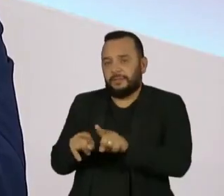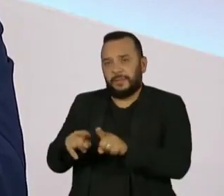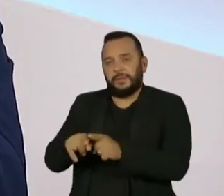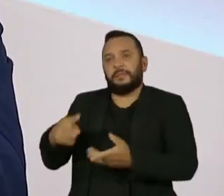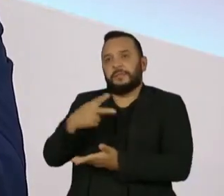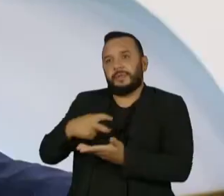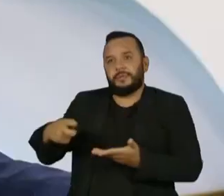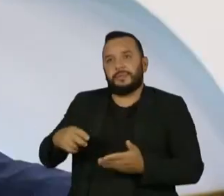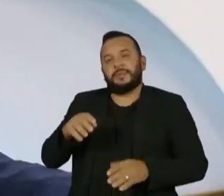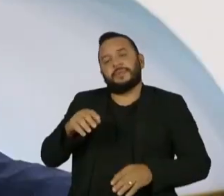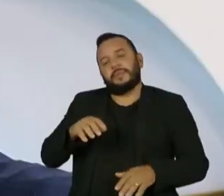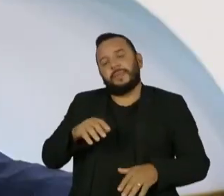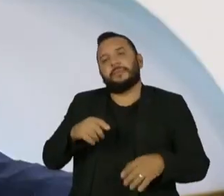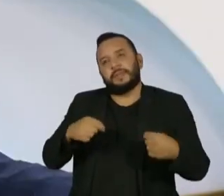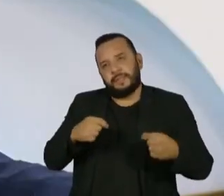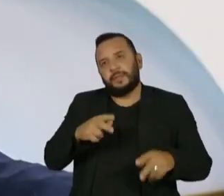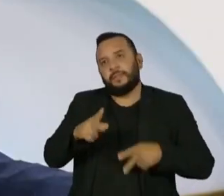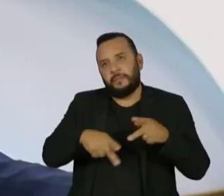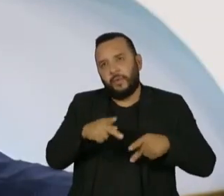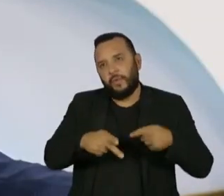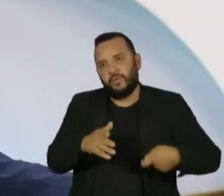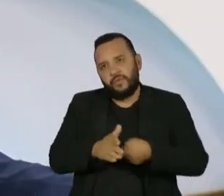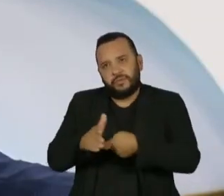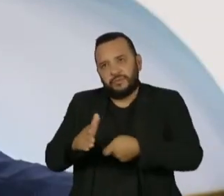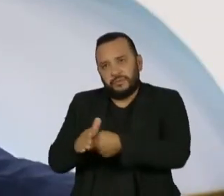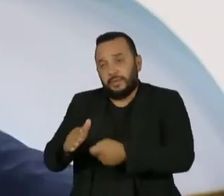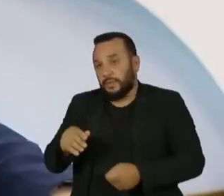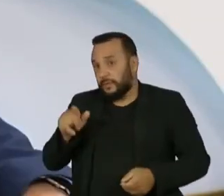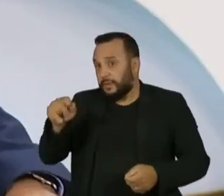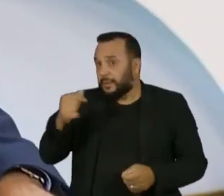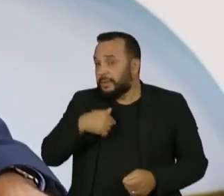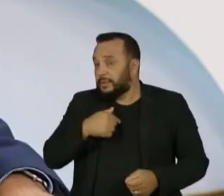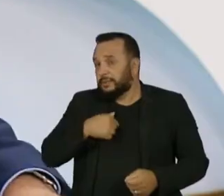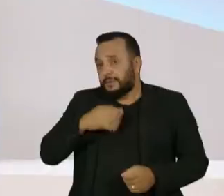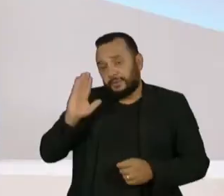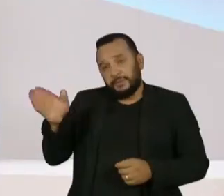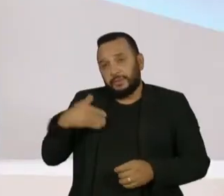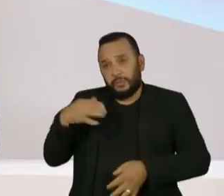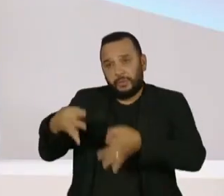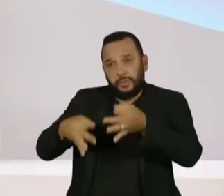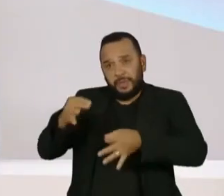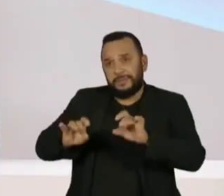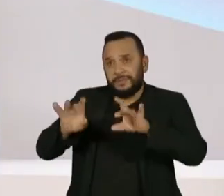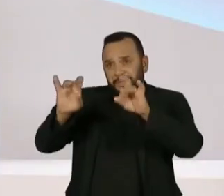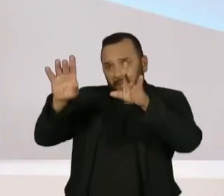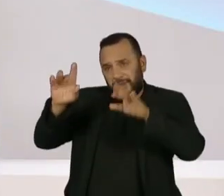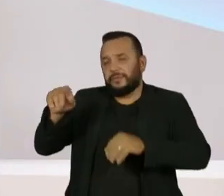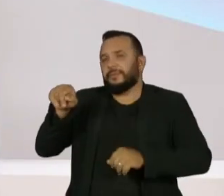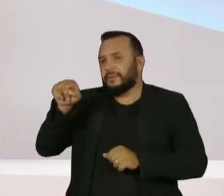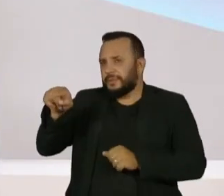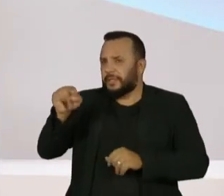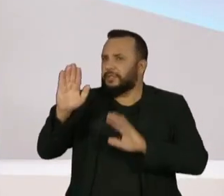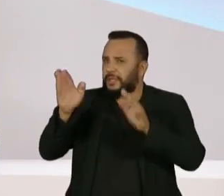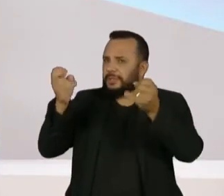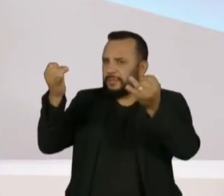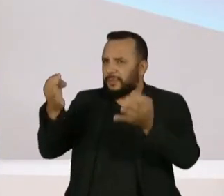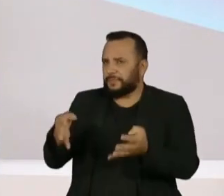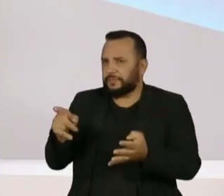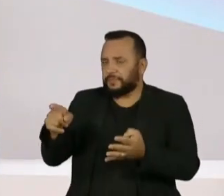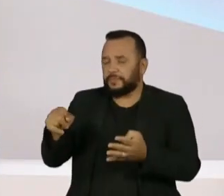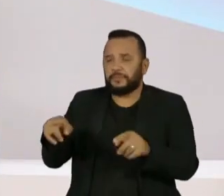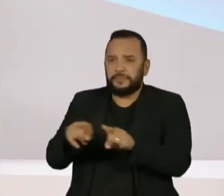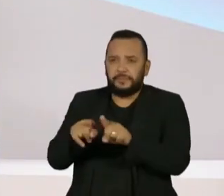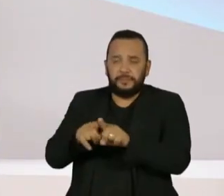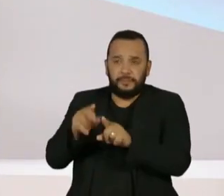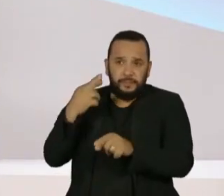popular. O que os senhores propuseram, além da questão do foro privilegiado, né, que foi uma das coisas que os senhores já falaram, e se o Pacheco, de